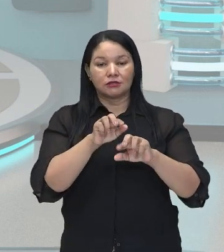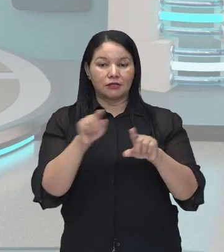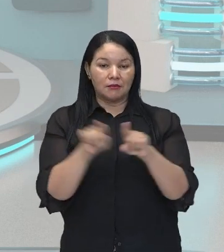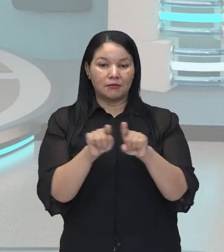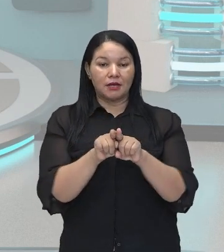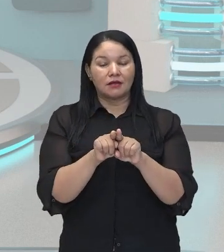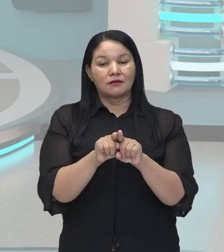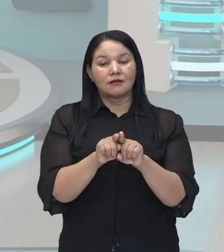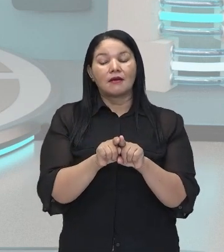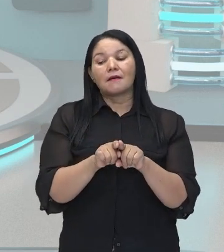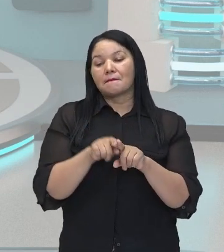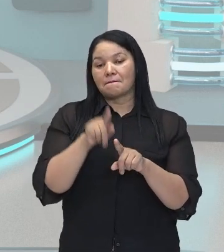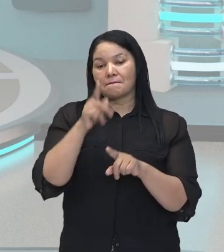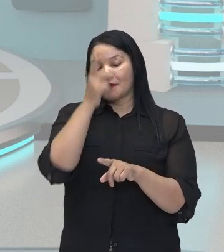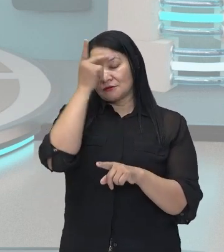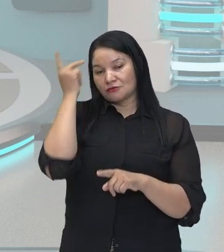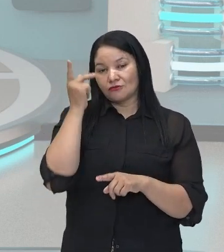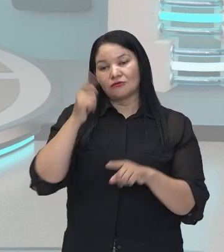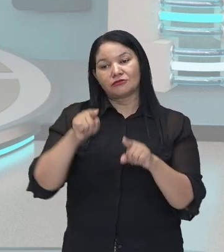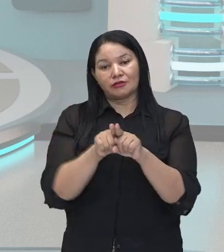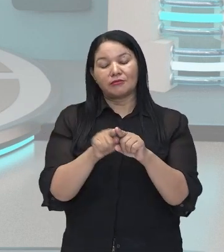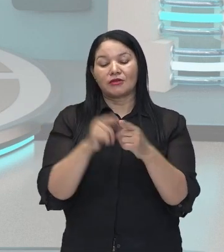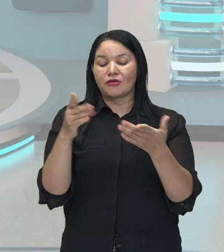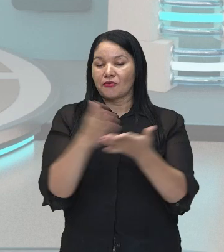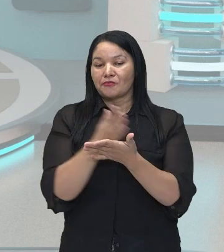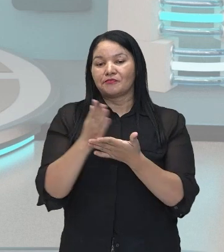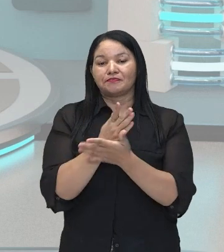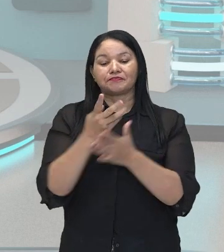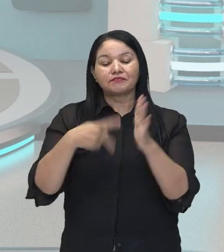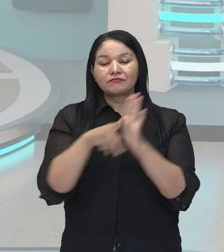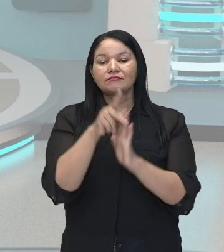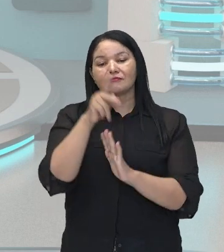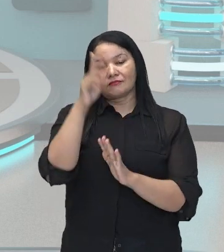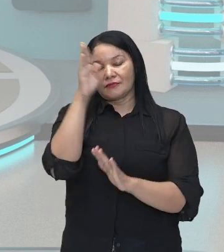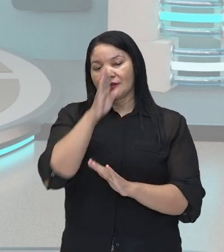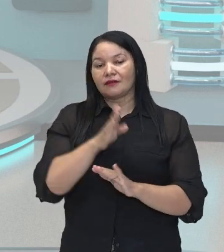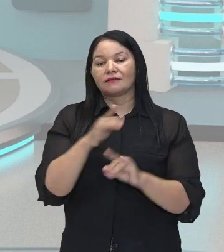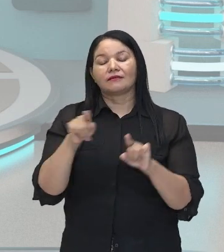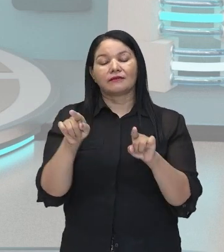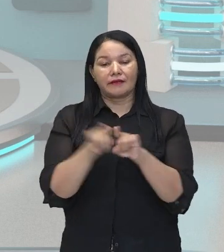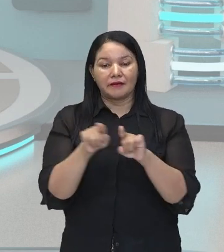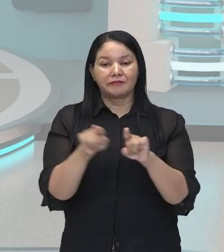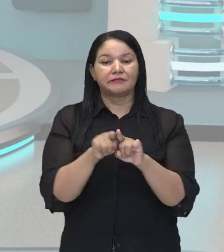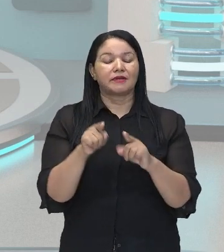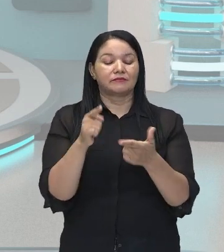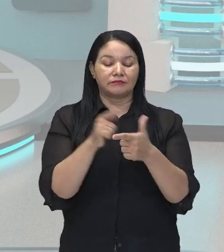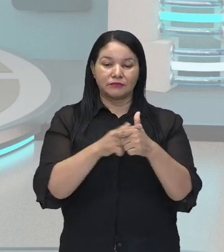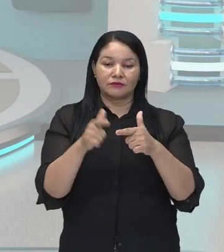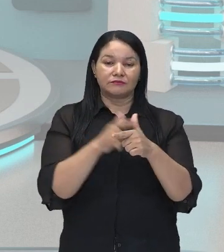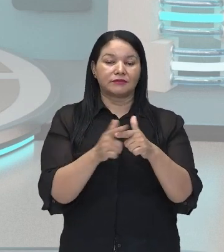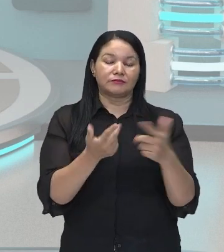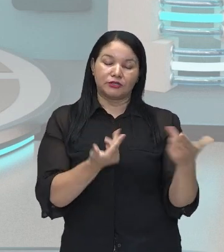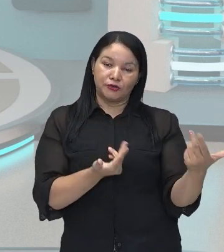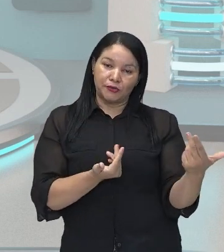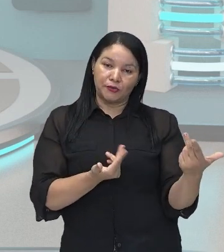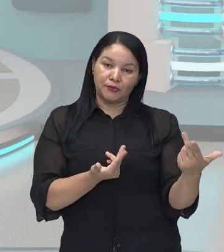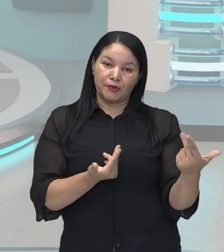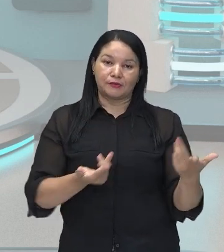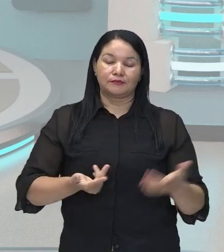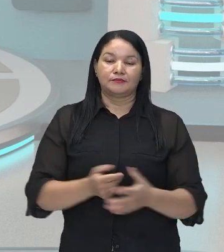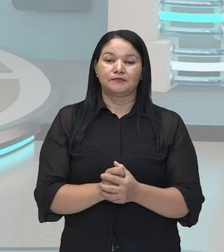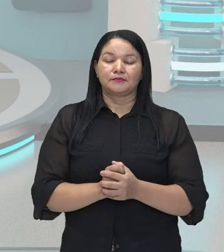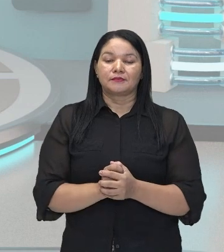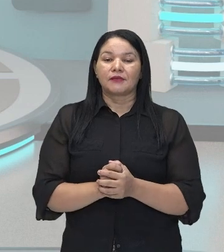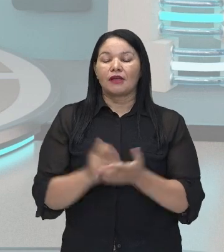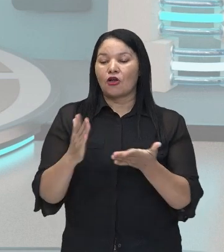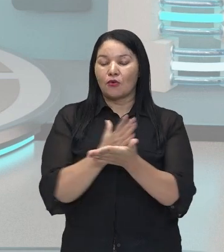pessoas, ou seja, cidadãos brasileiros desse período também estavam na mesma condição do Jeca Tatu, gente. Pessoas que não tinham